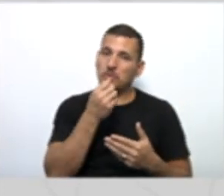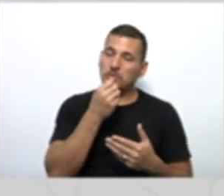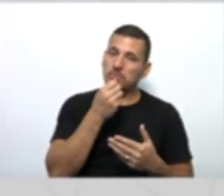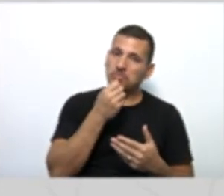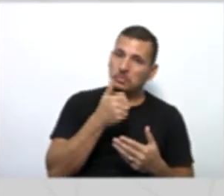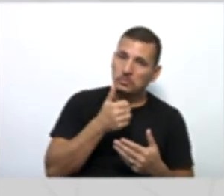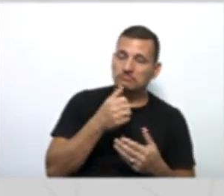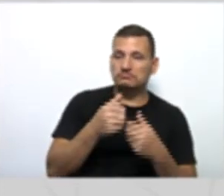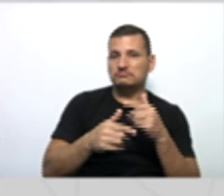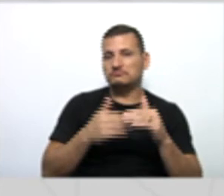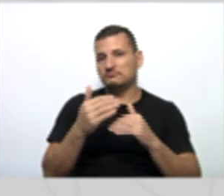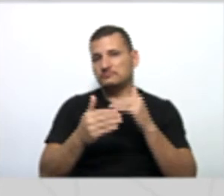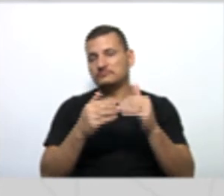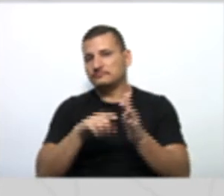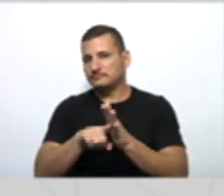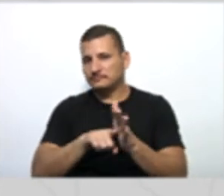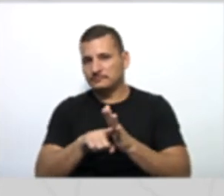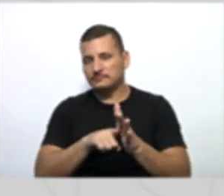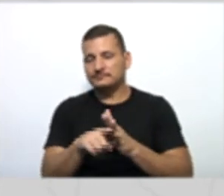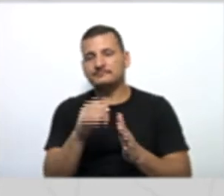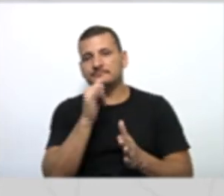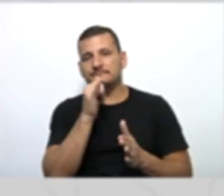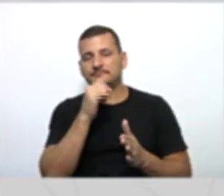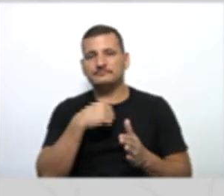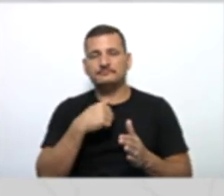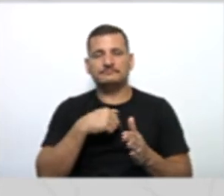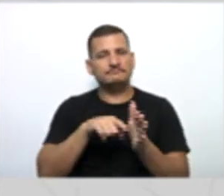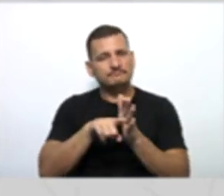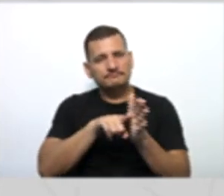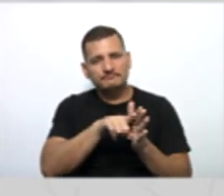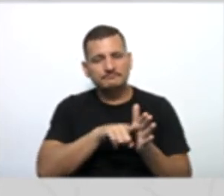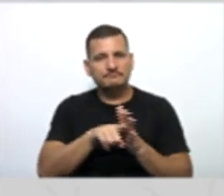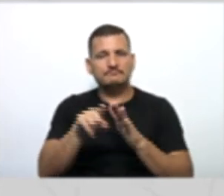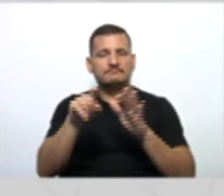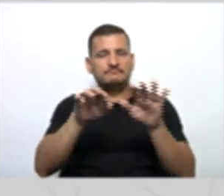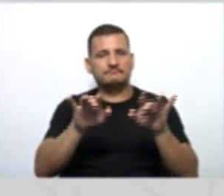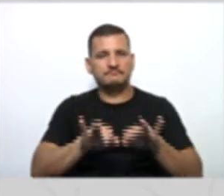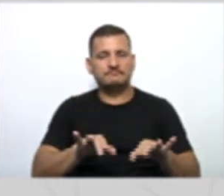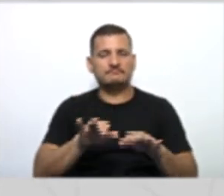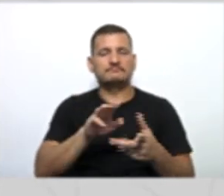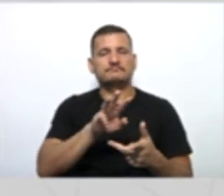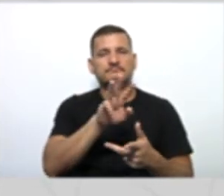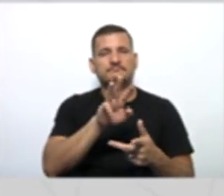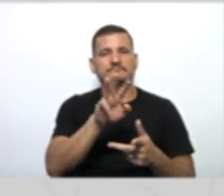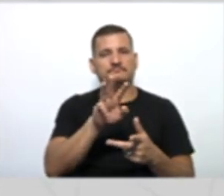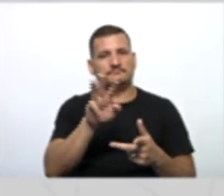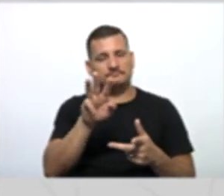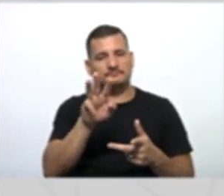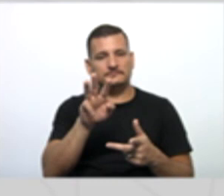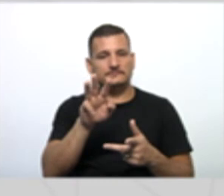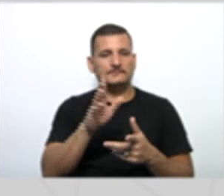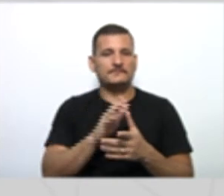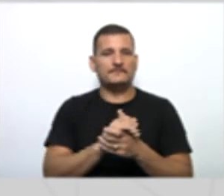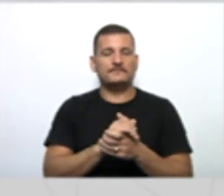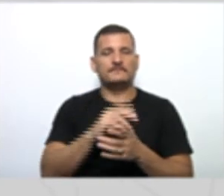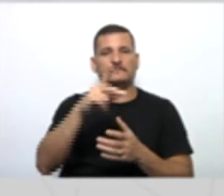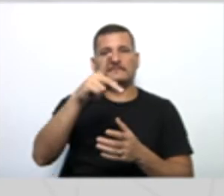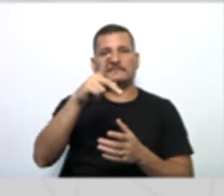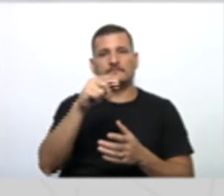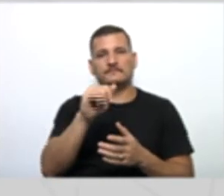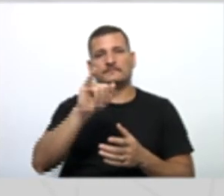bom desenvolver. Poxa, se eu desenvolver, por exemplo, um site em